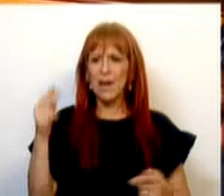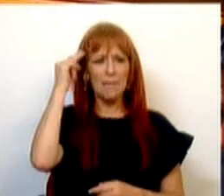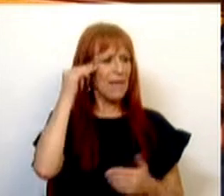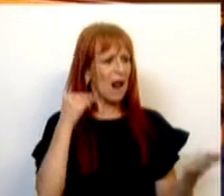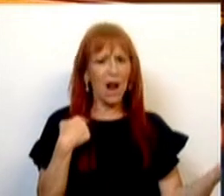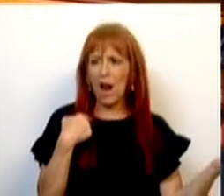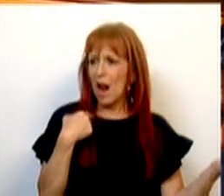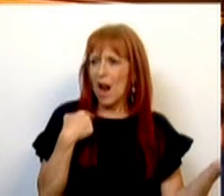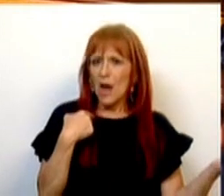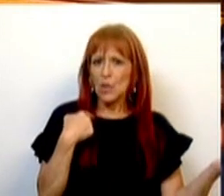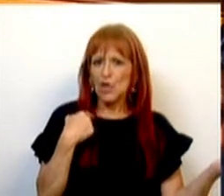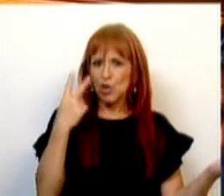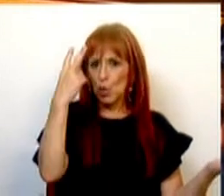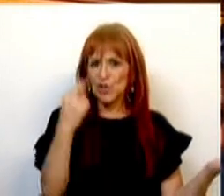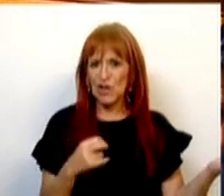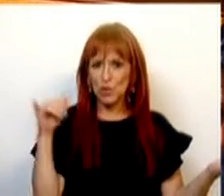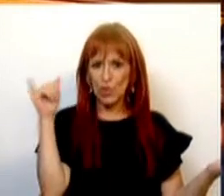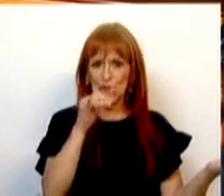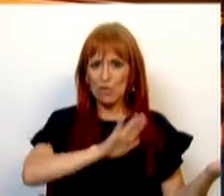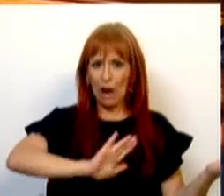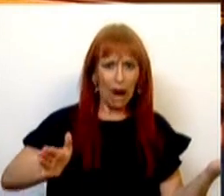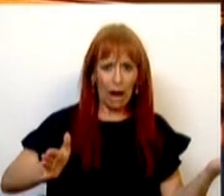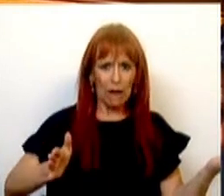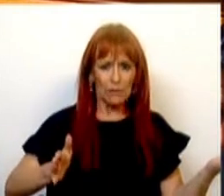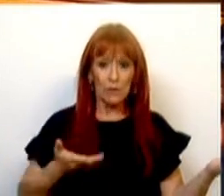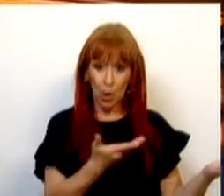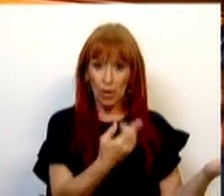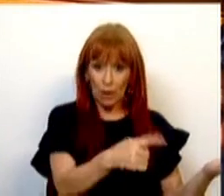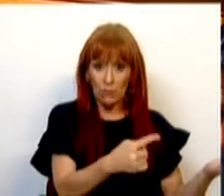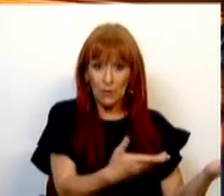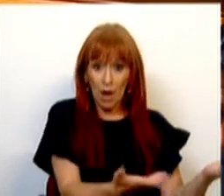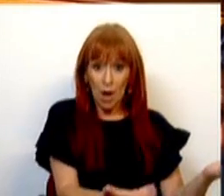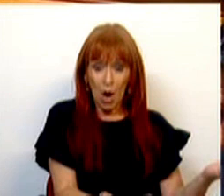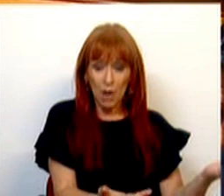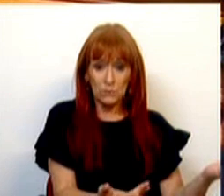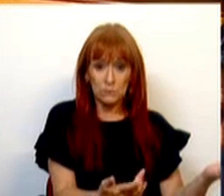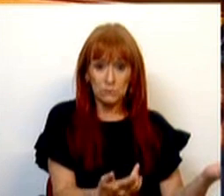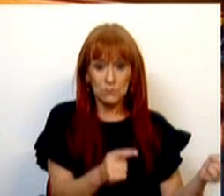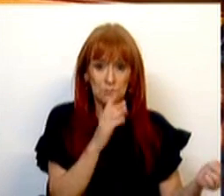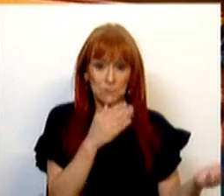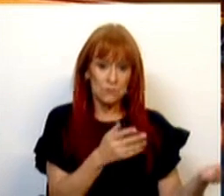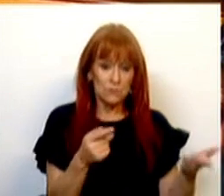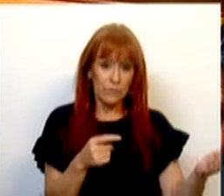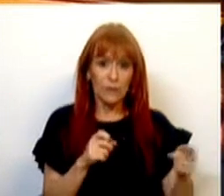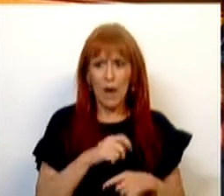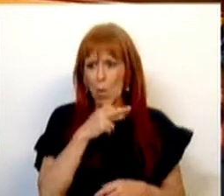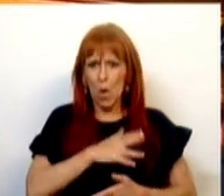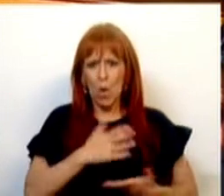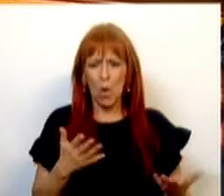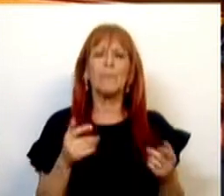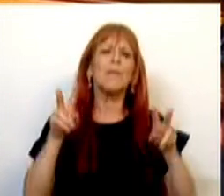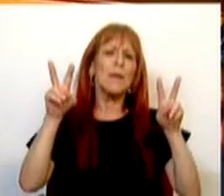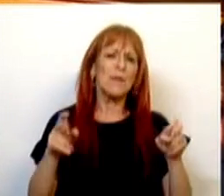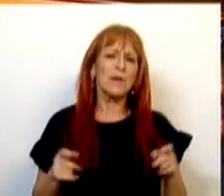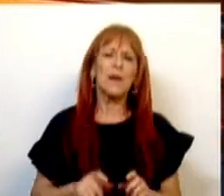Madeira ficasse sem 2/3 dos voos que, neste momento, naturalmente, se providenciam para a região. Seria um desastre. Nesta